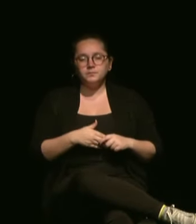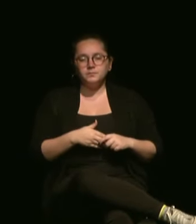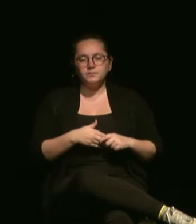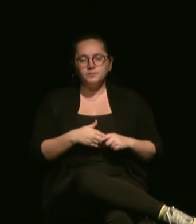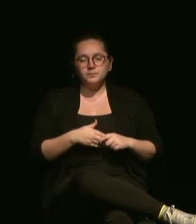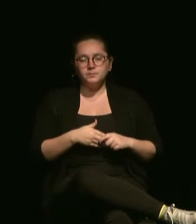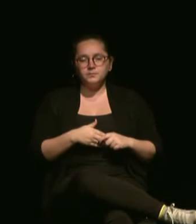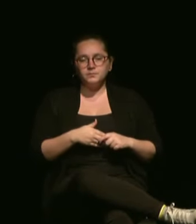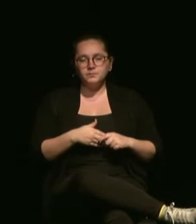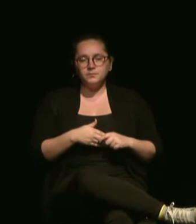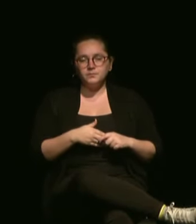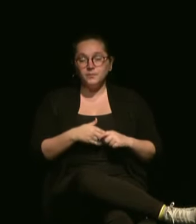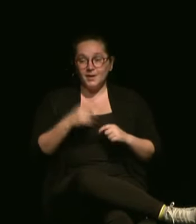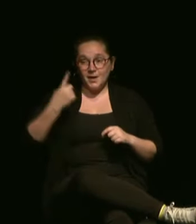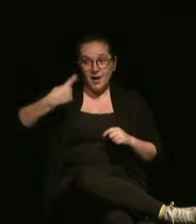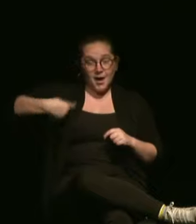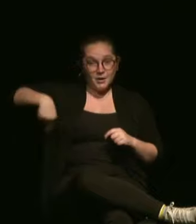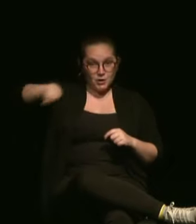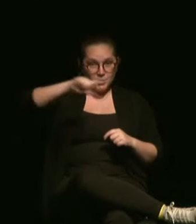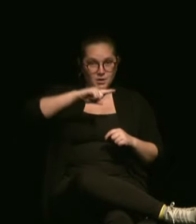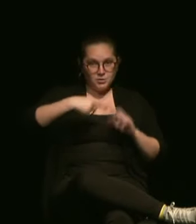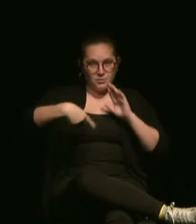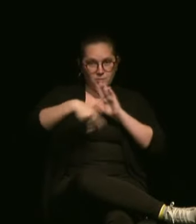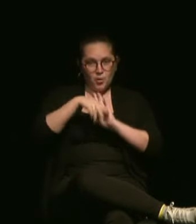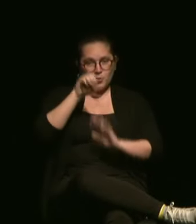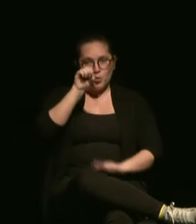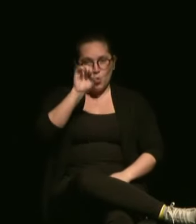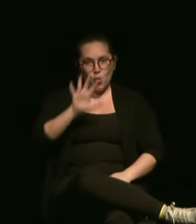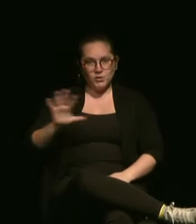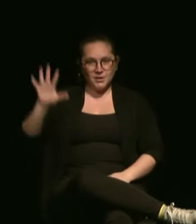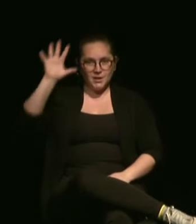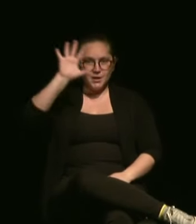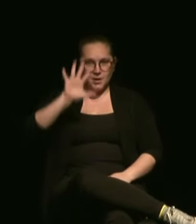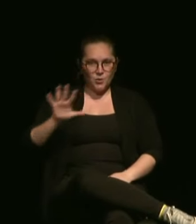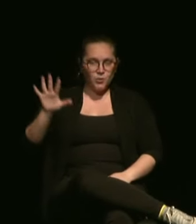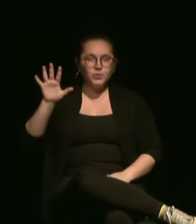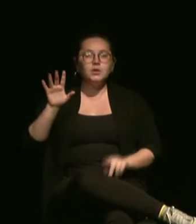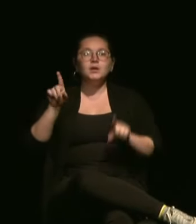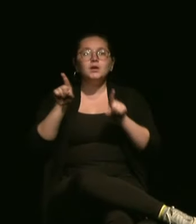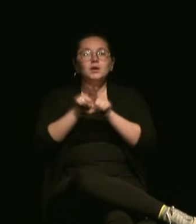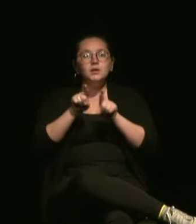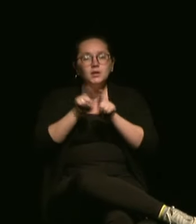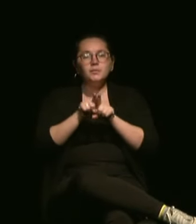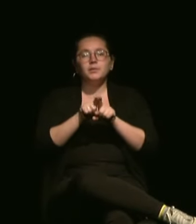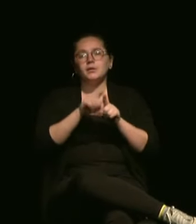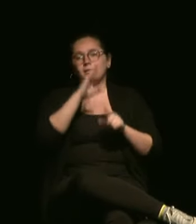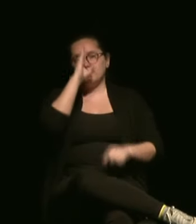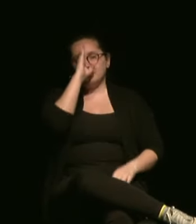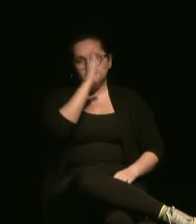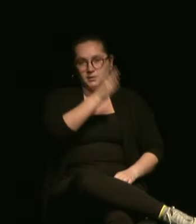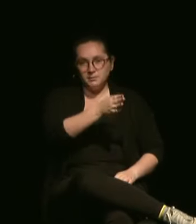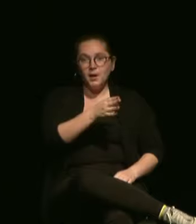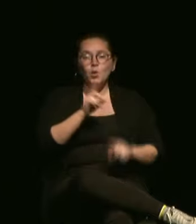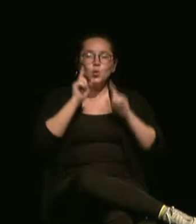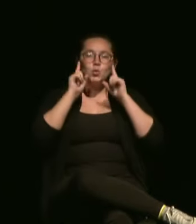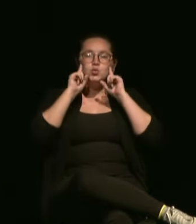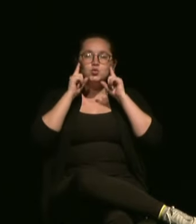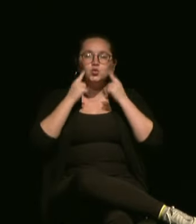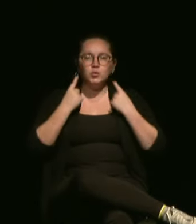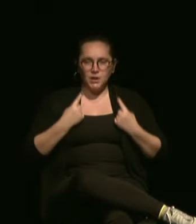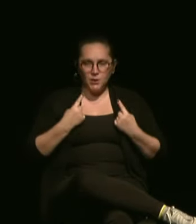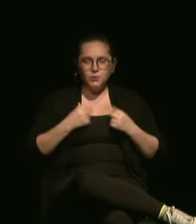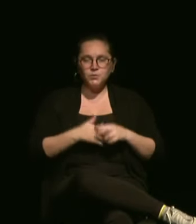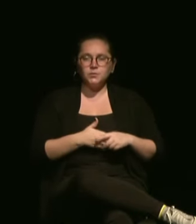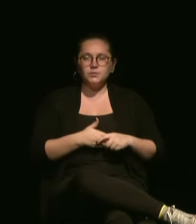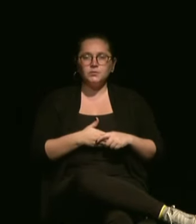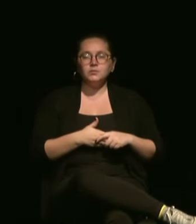para nós ocidentais, e principalmente nós judeus, e quem fala é um judeu,